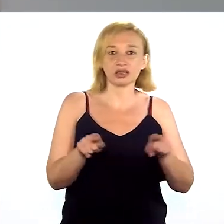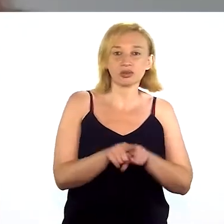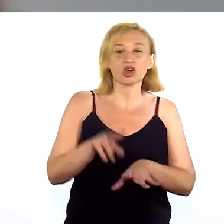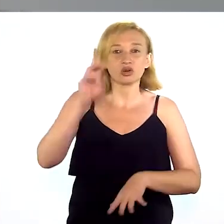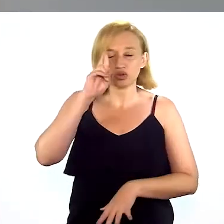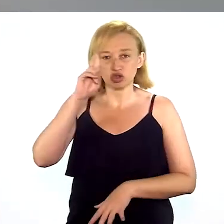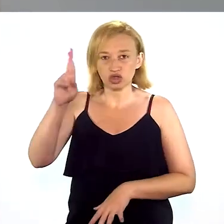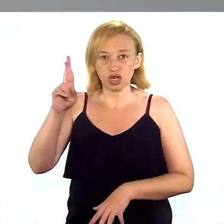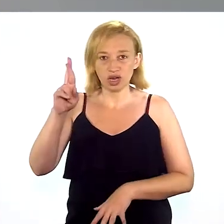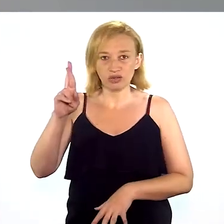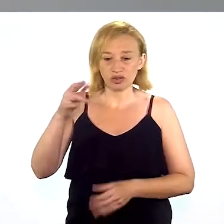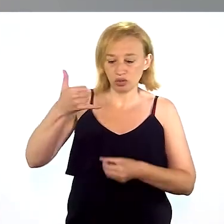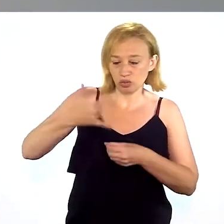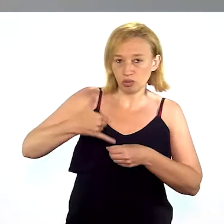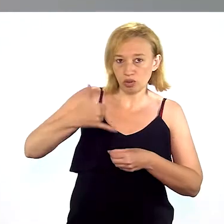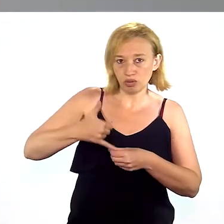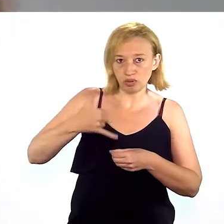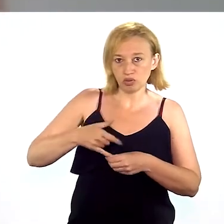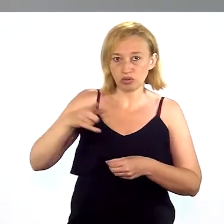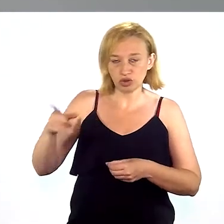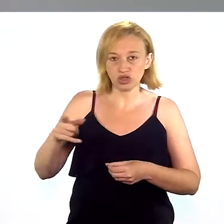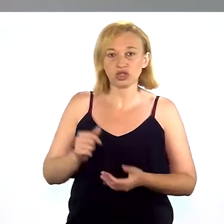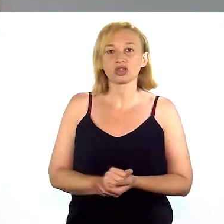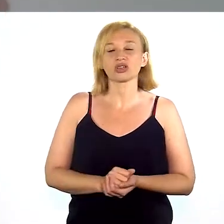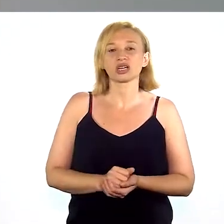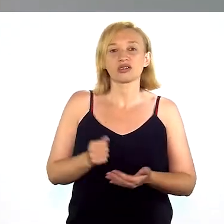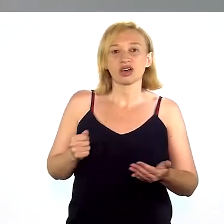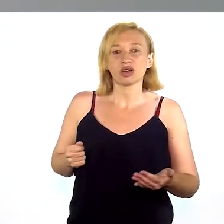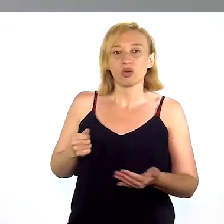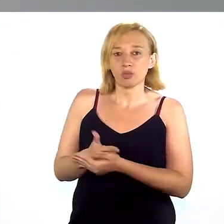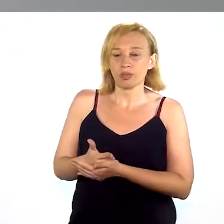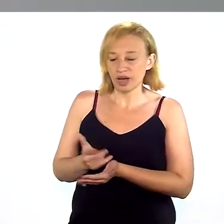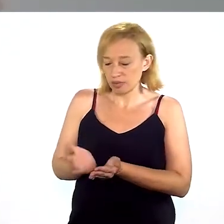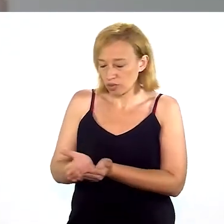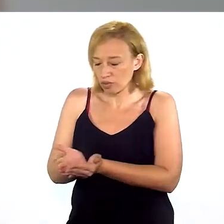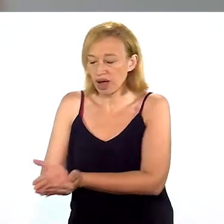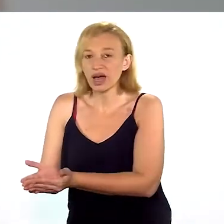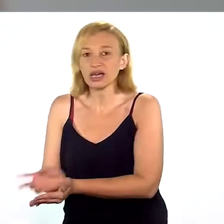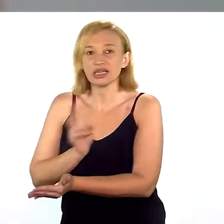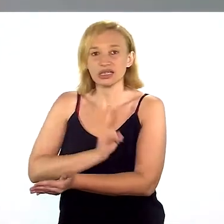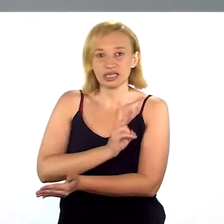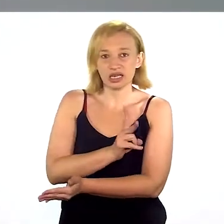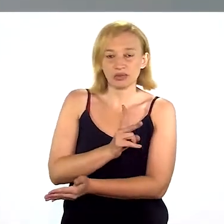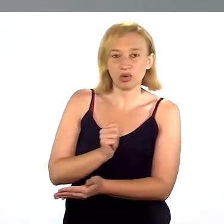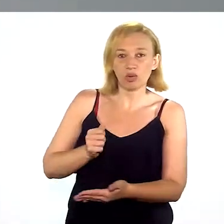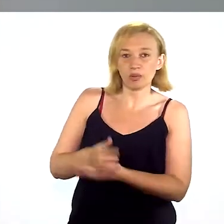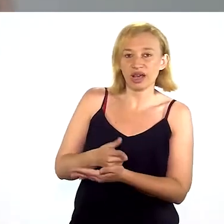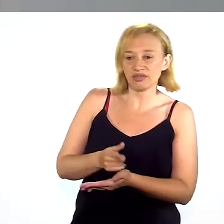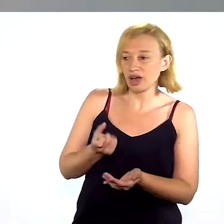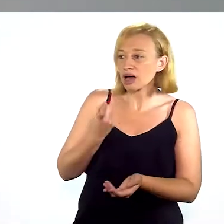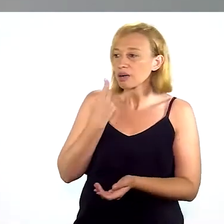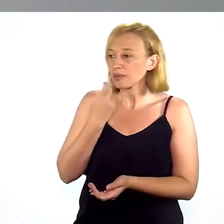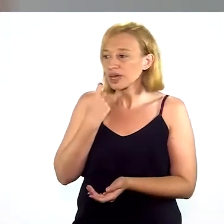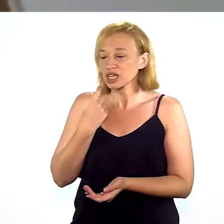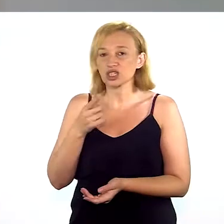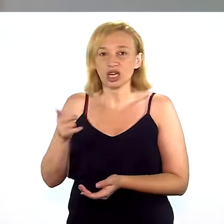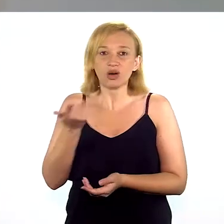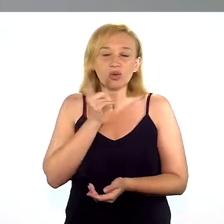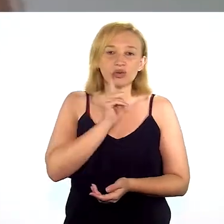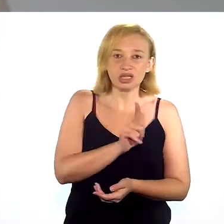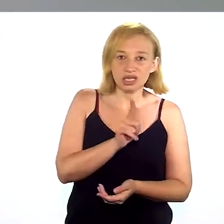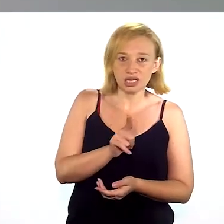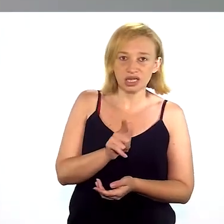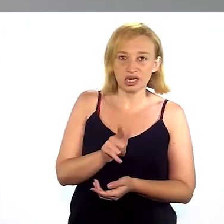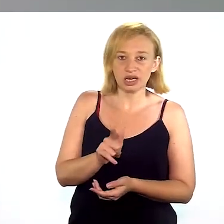é dono de um posto de combustível, onde ela vai comprar combustível para o barco, que sempre comprava peixe seco dela, comprava coisas